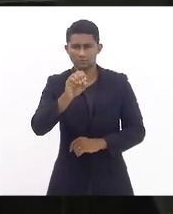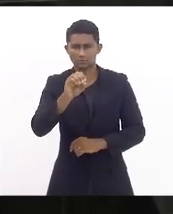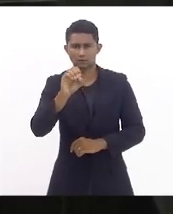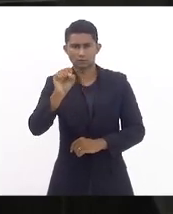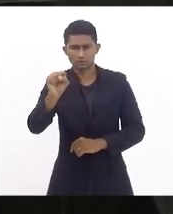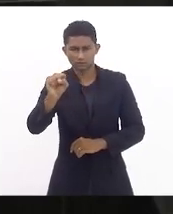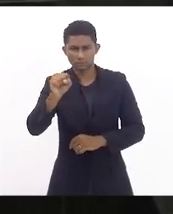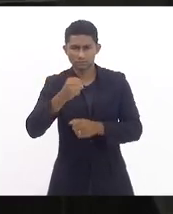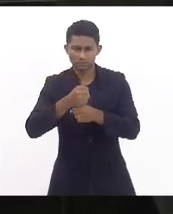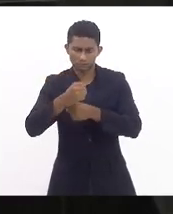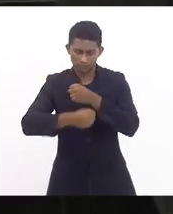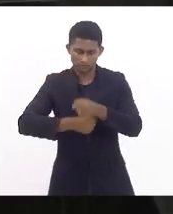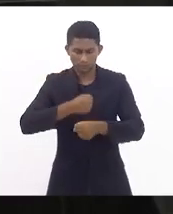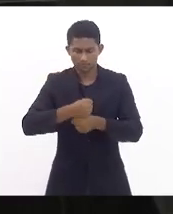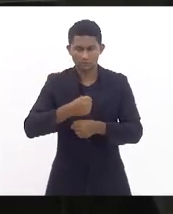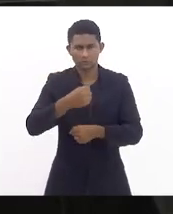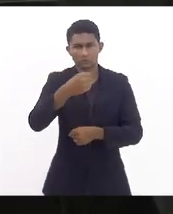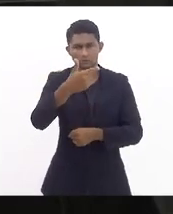5508 de 22,